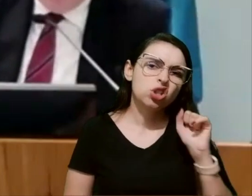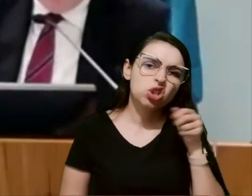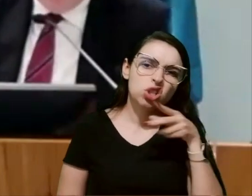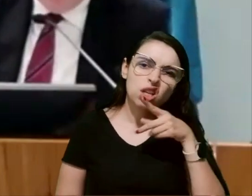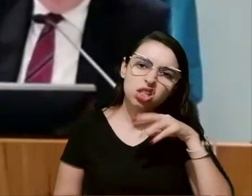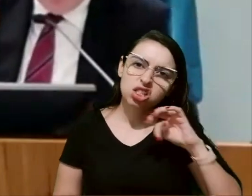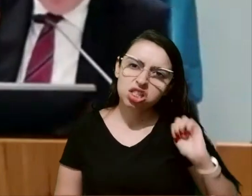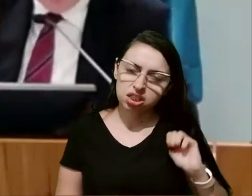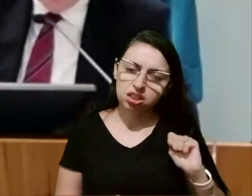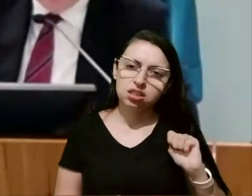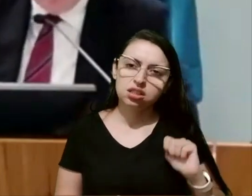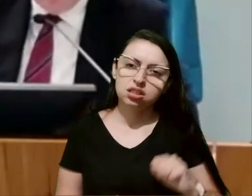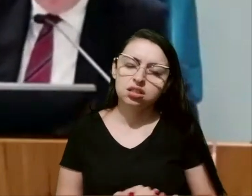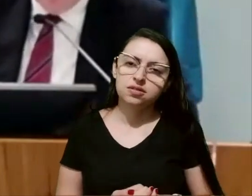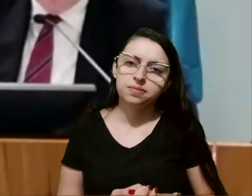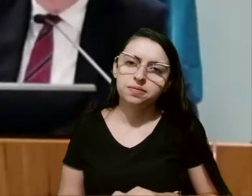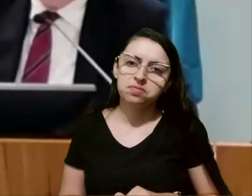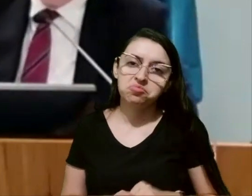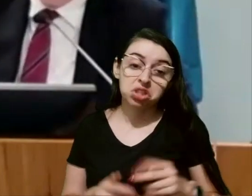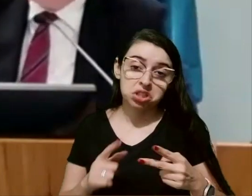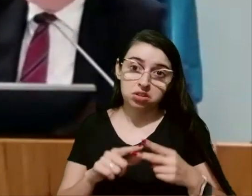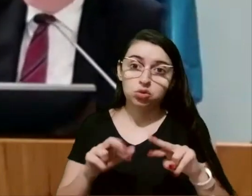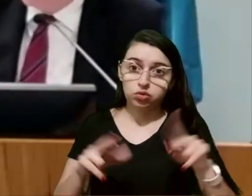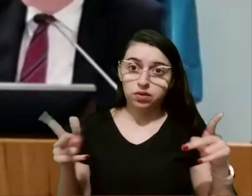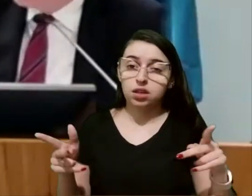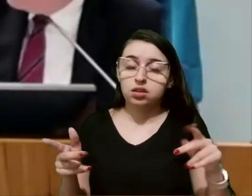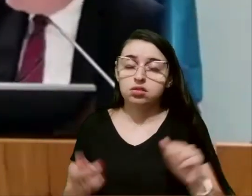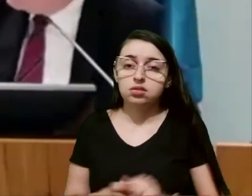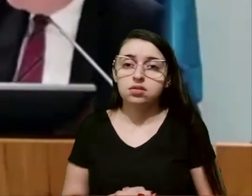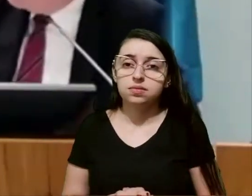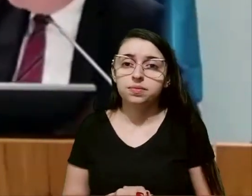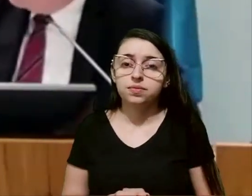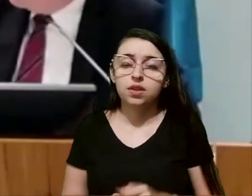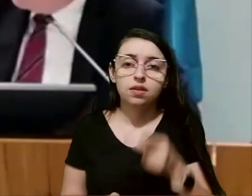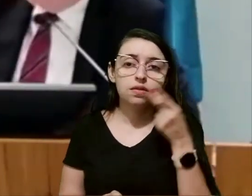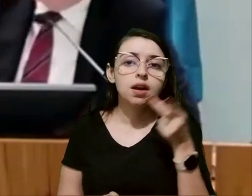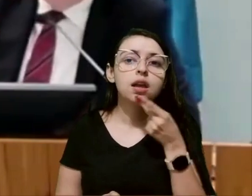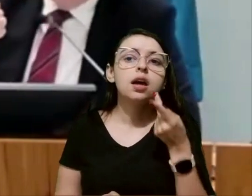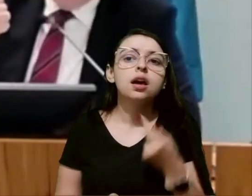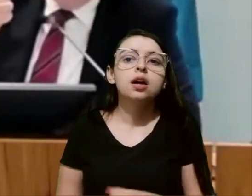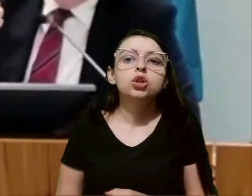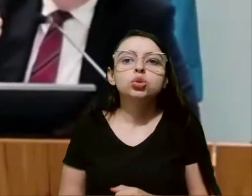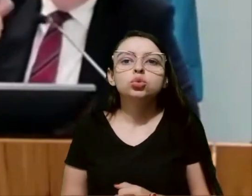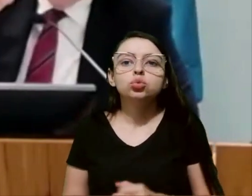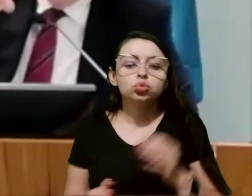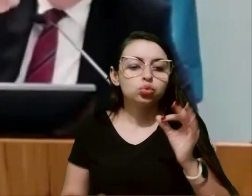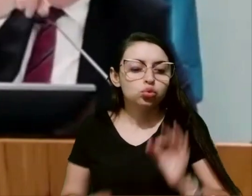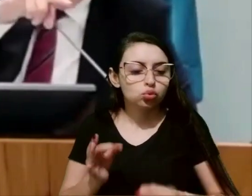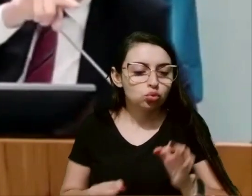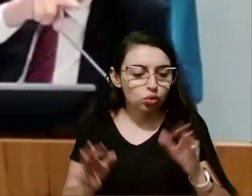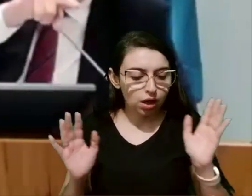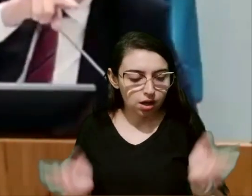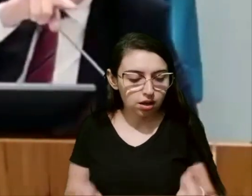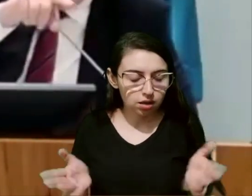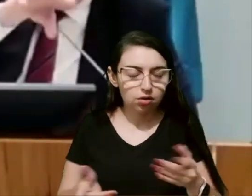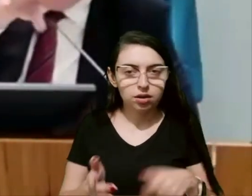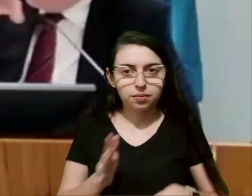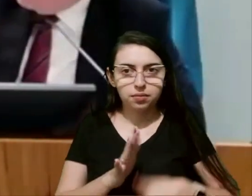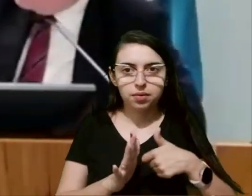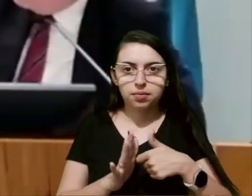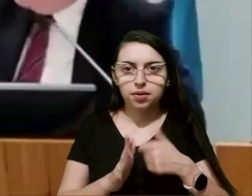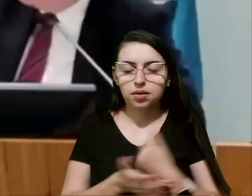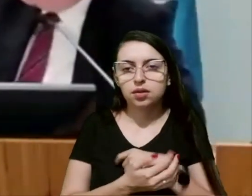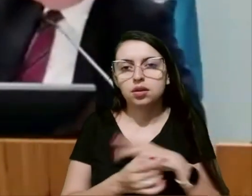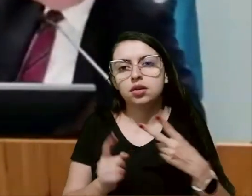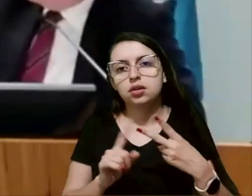judge, to judge é uma coisa, e to sentence é outra. Quando se fala judge, é o julgar nessa